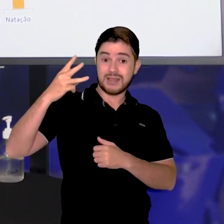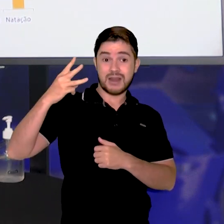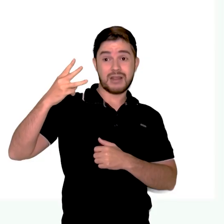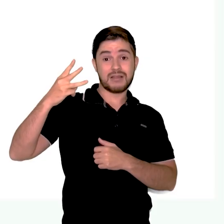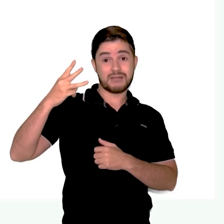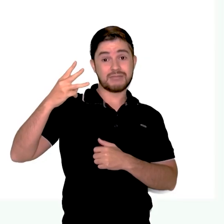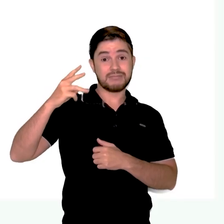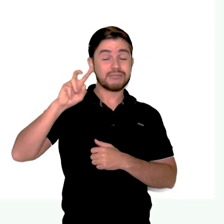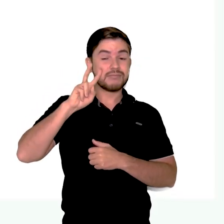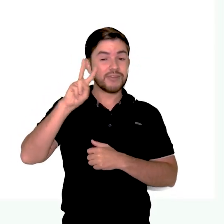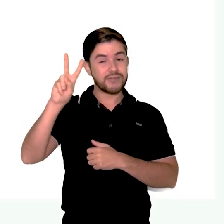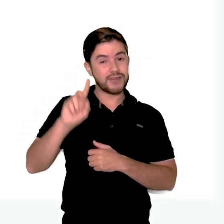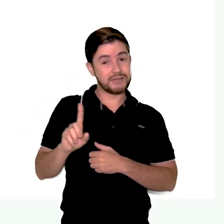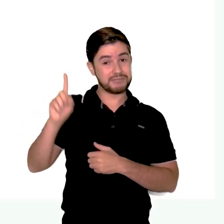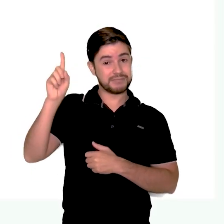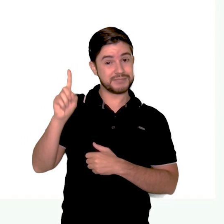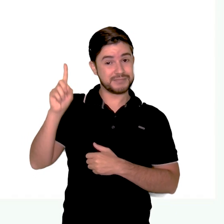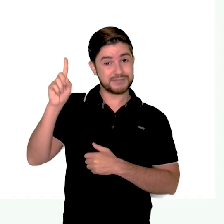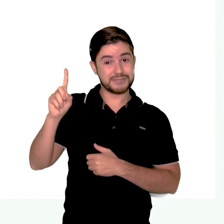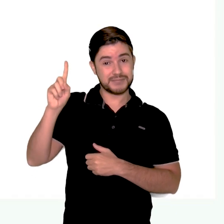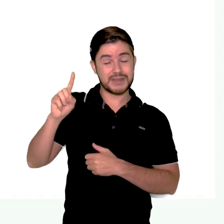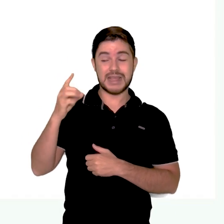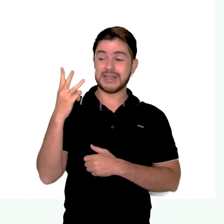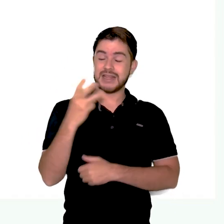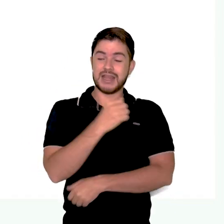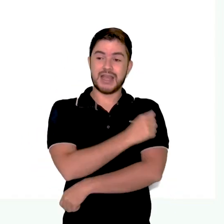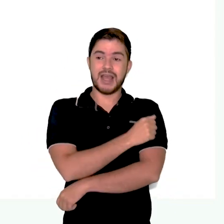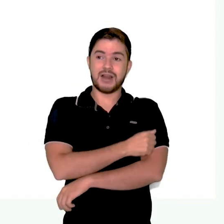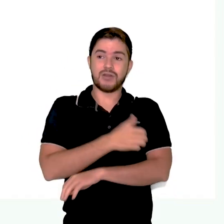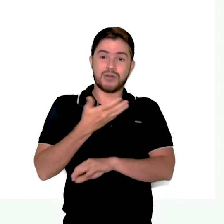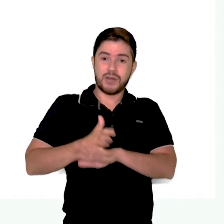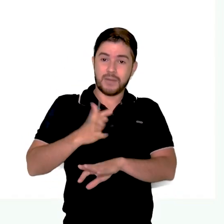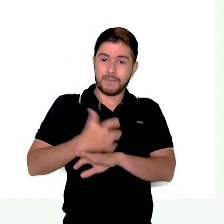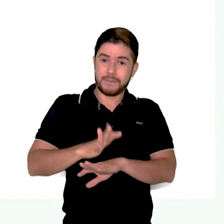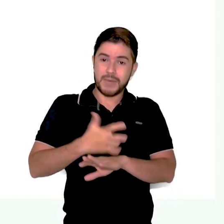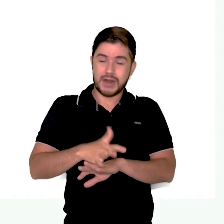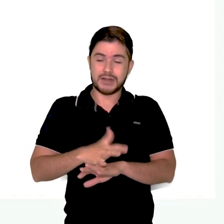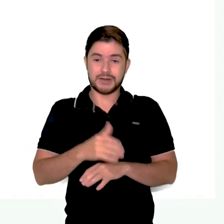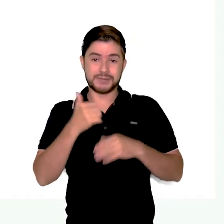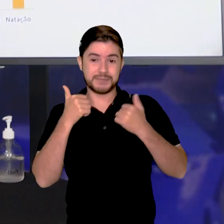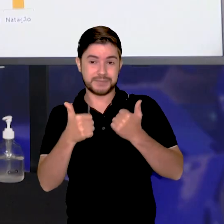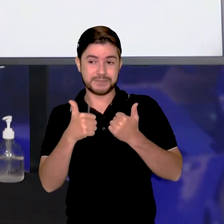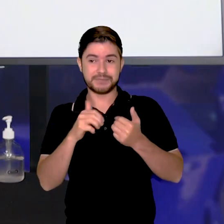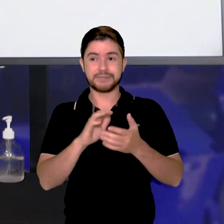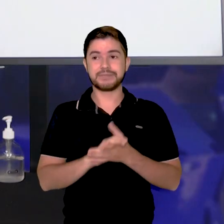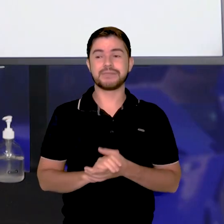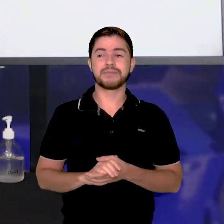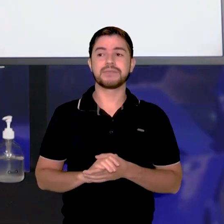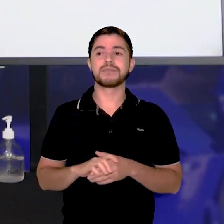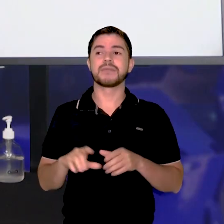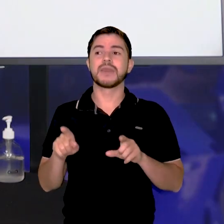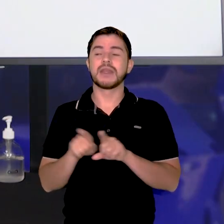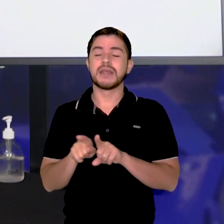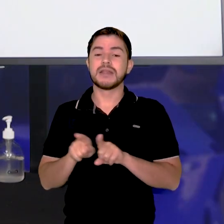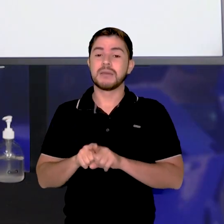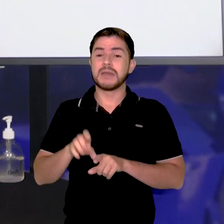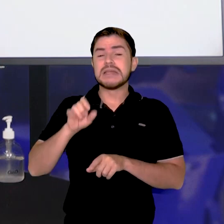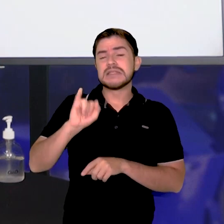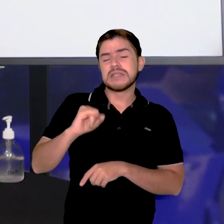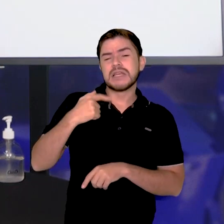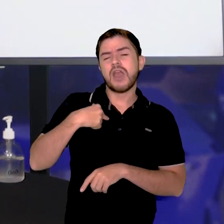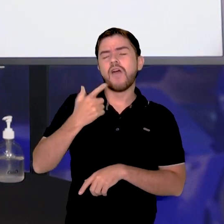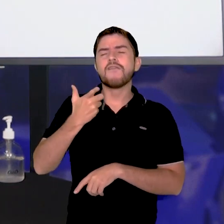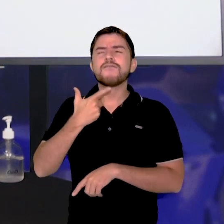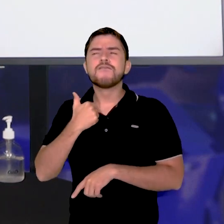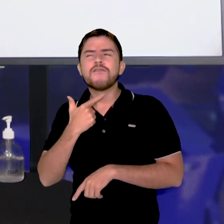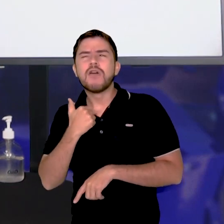identifica que 3 alunos praticam natação nessa turma de Carlos, tá certo? E, pessoal, se eu quiser